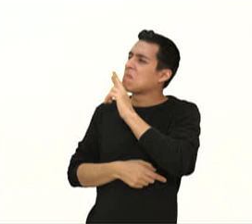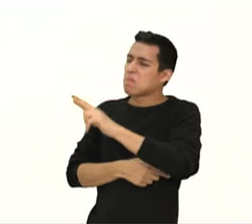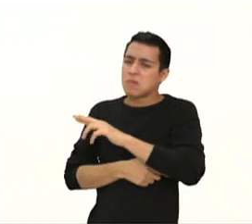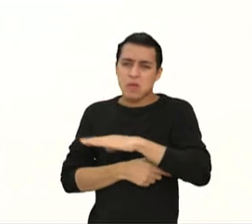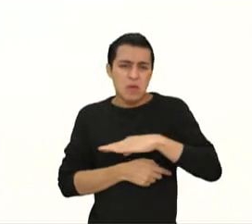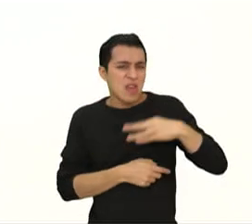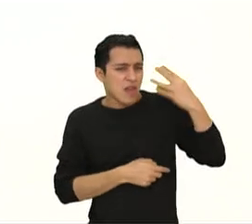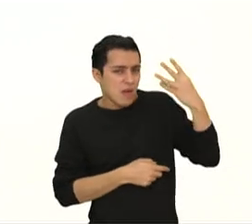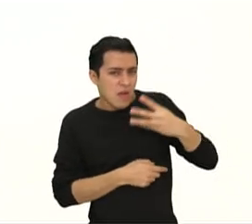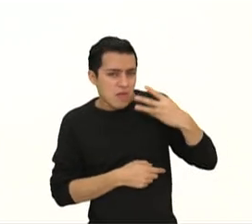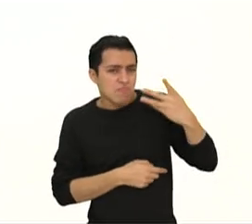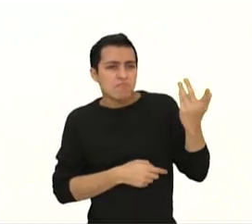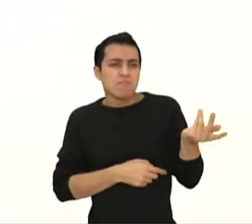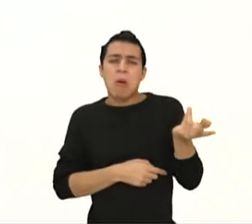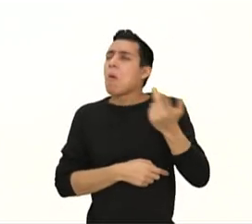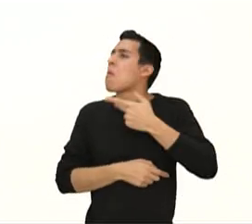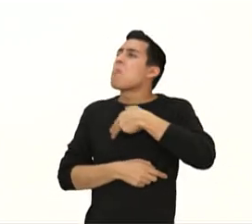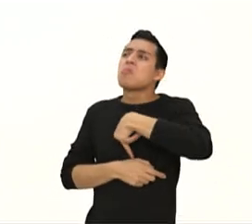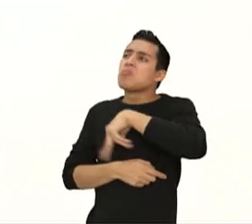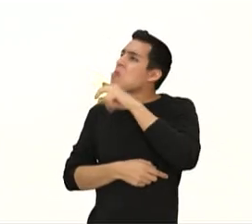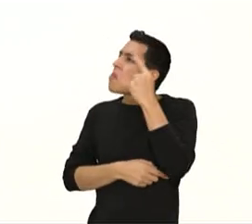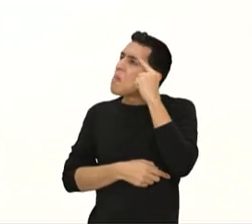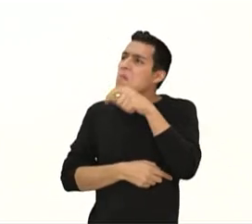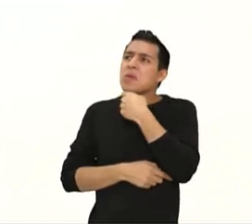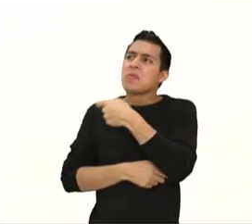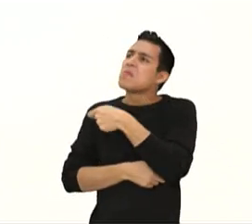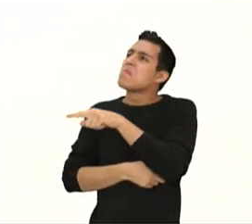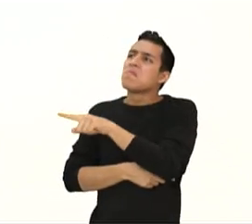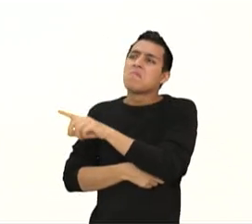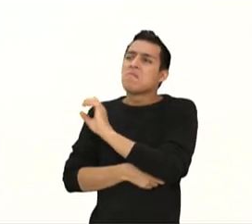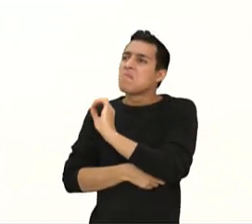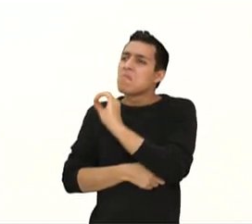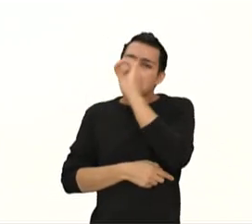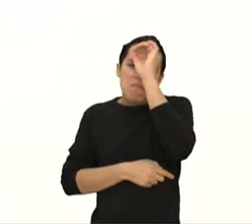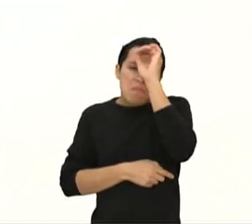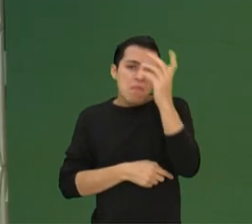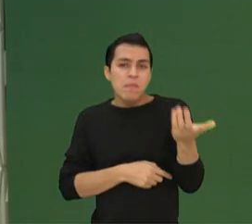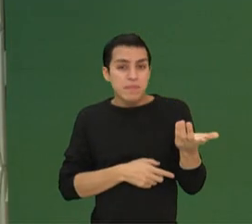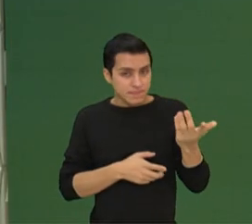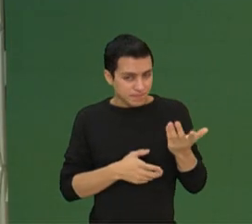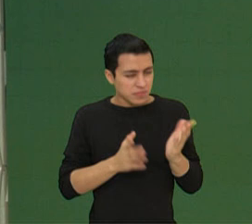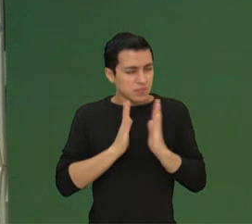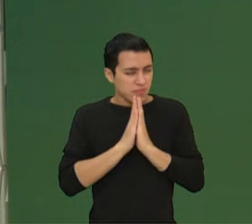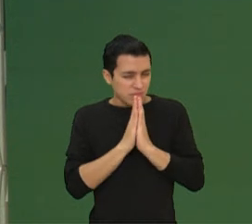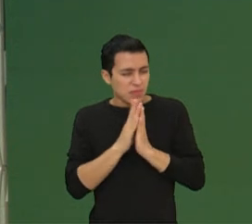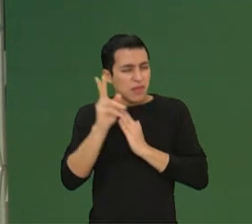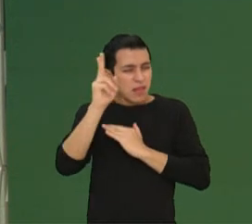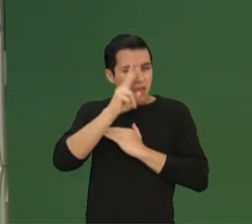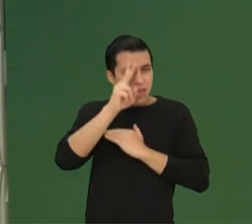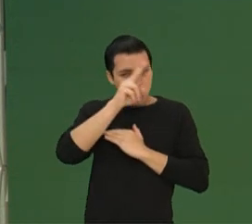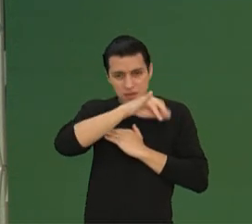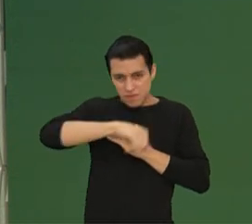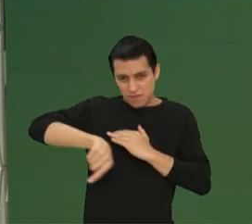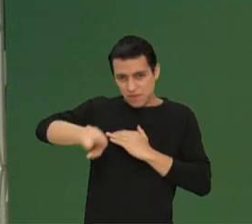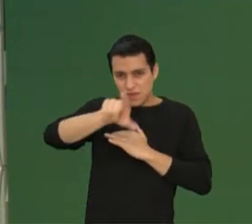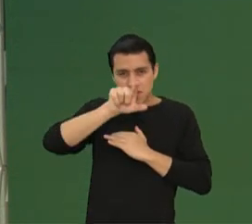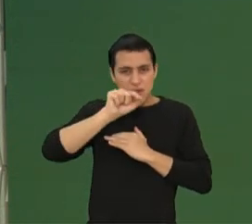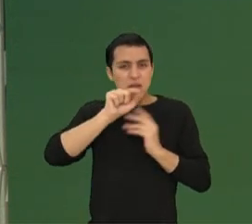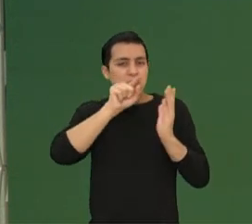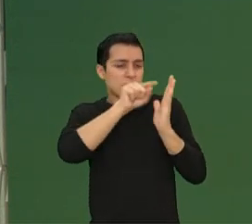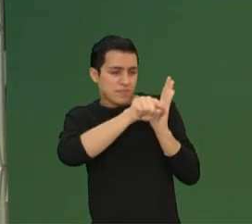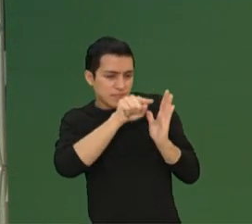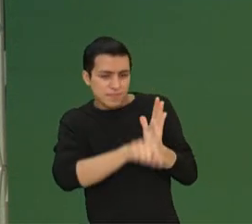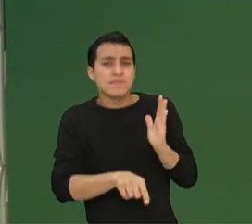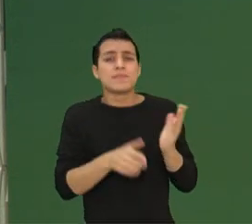responder. 4, nunca pensei sobre isso. Lembrando, se você faz a escolha de uma